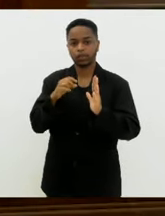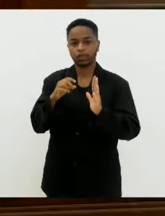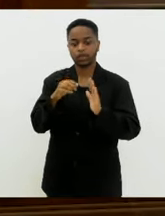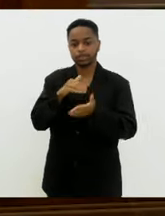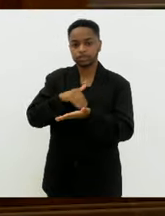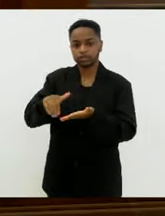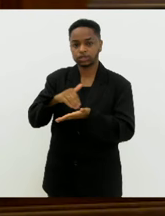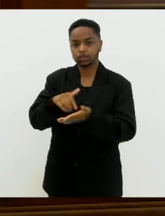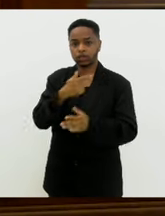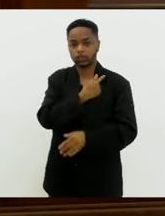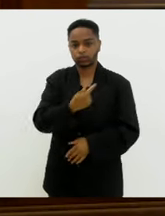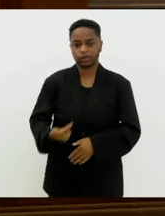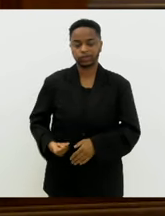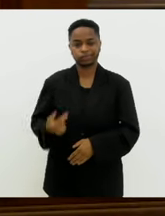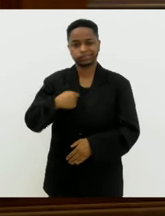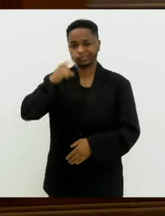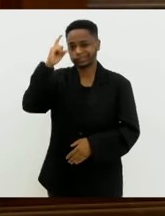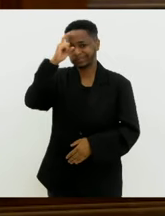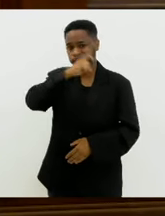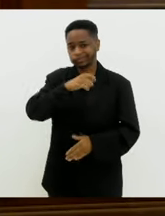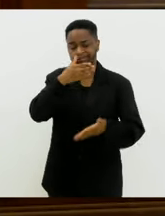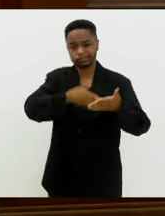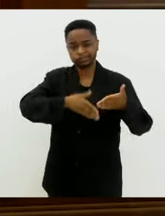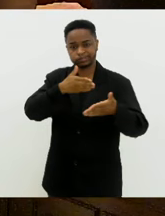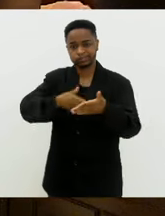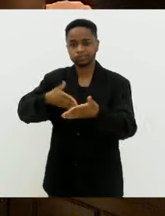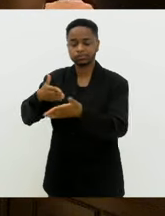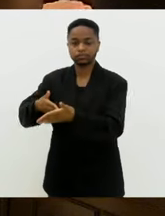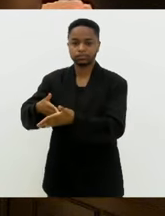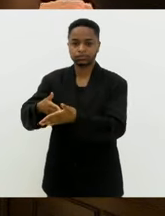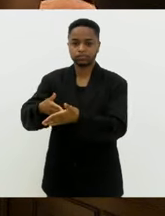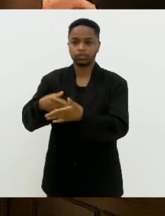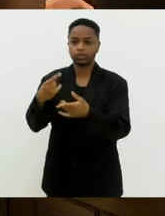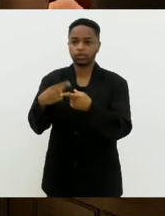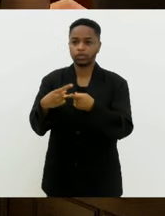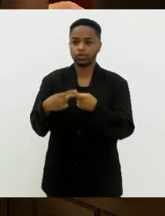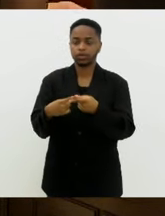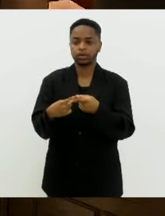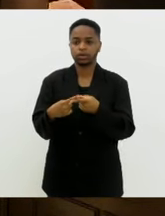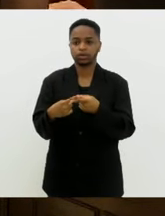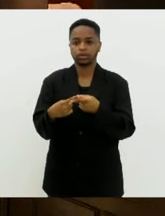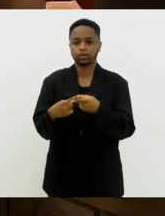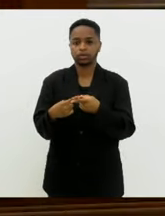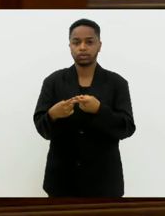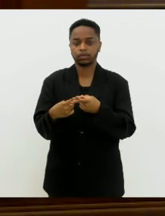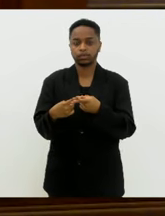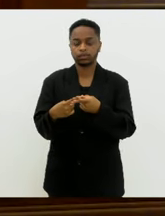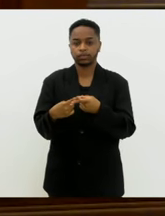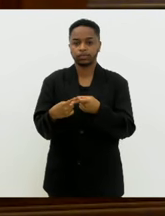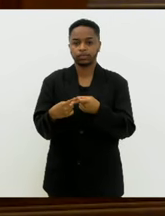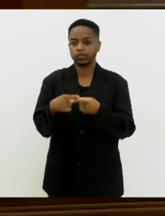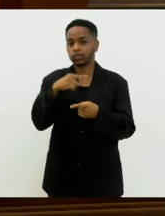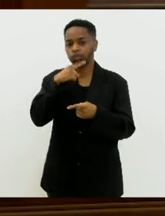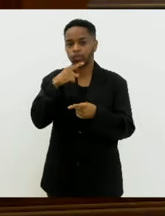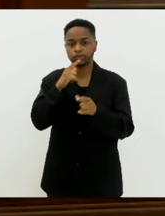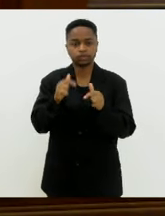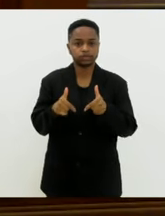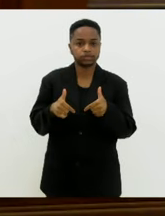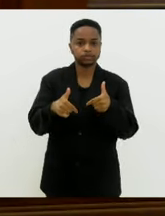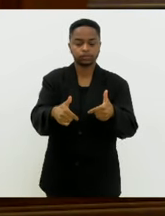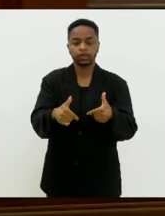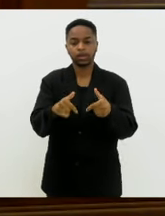as maiores dificuldades, deputado Tandy, para justamente colocar os serviços públicos, a